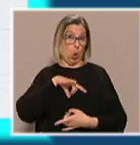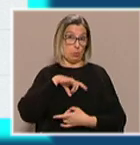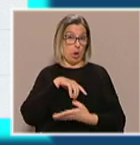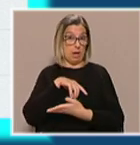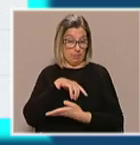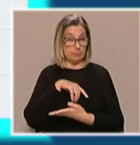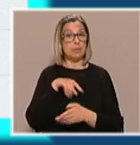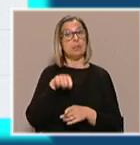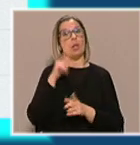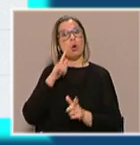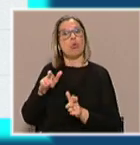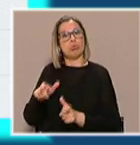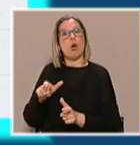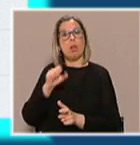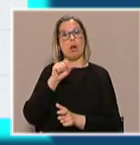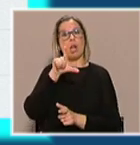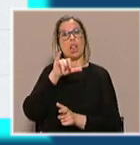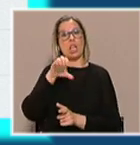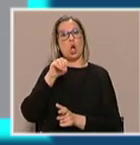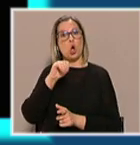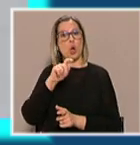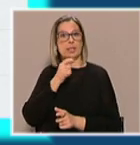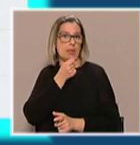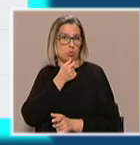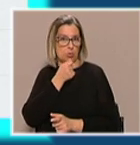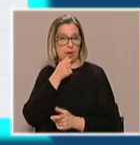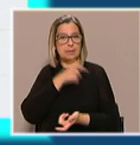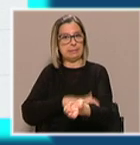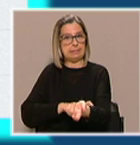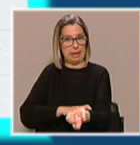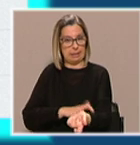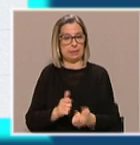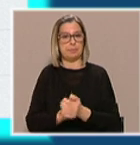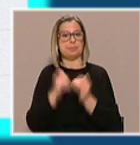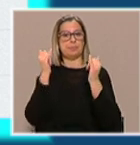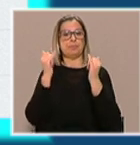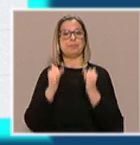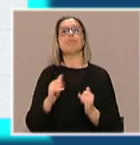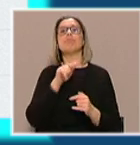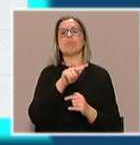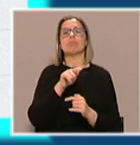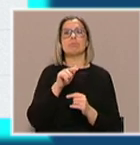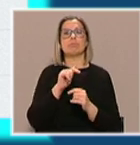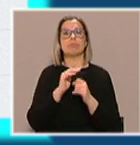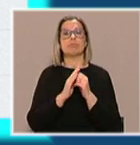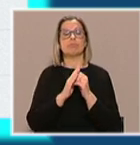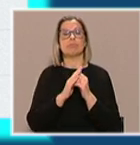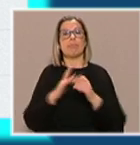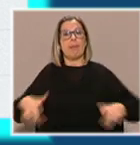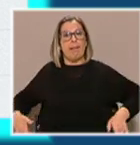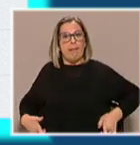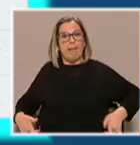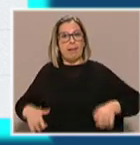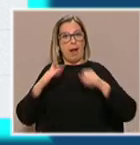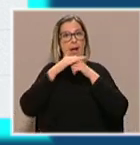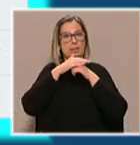controlam a concentração de glicose no sangue. As suprarrenais são responsáveis